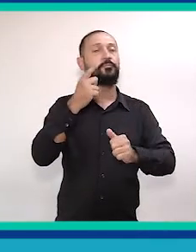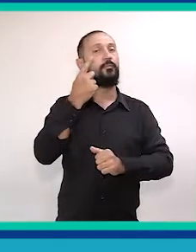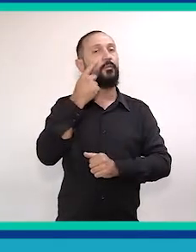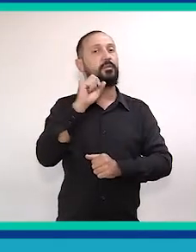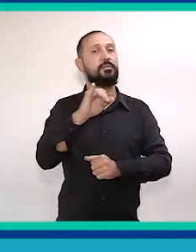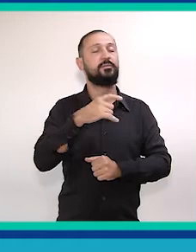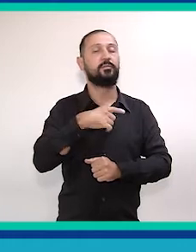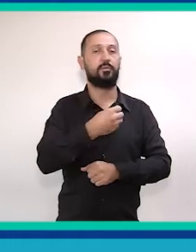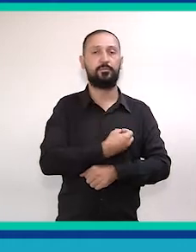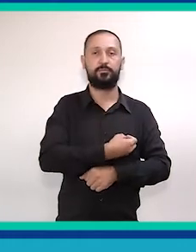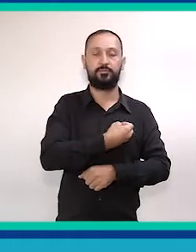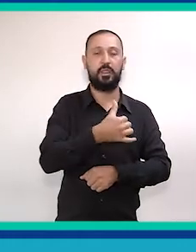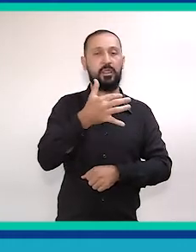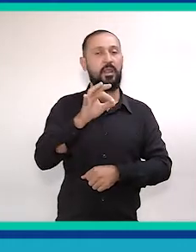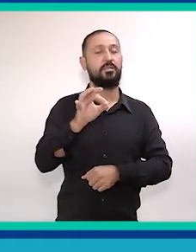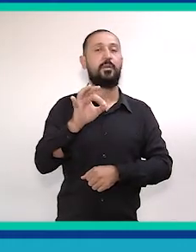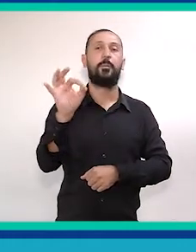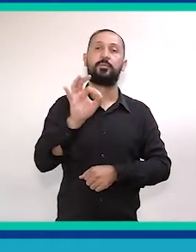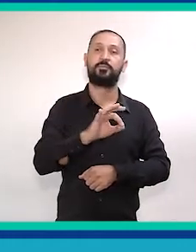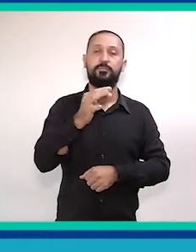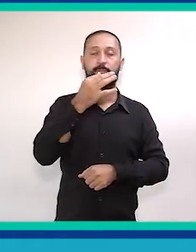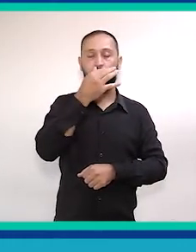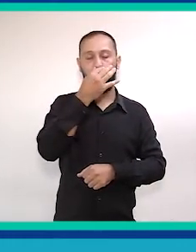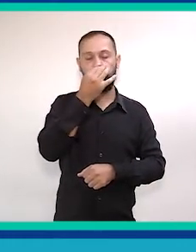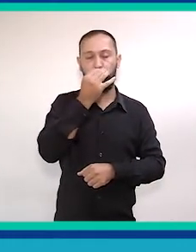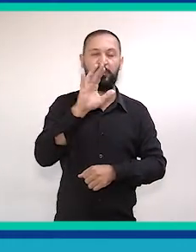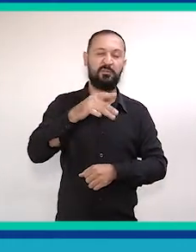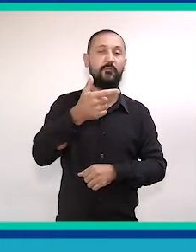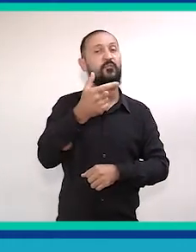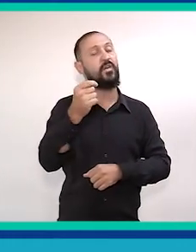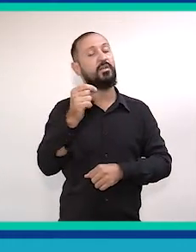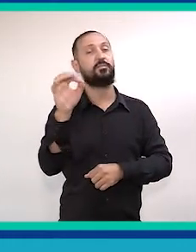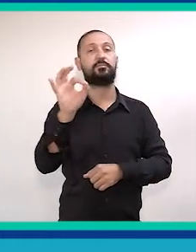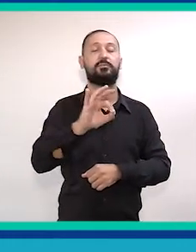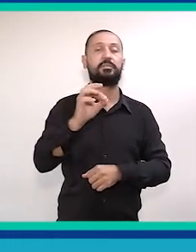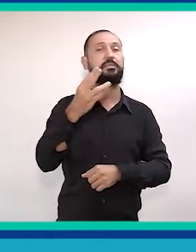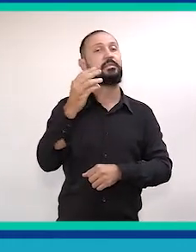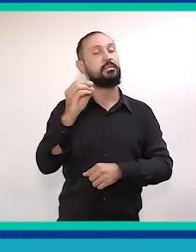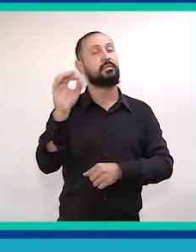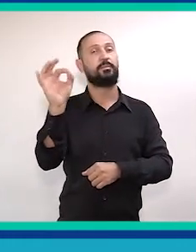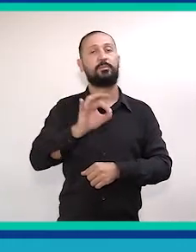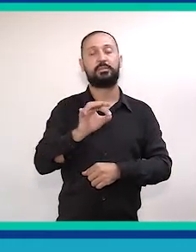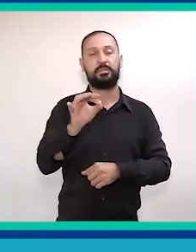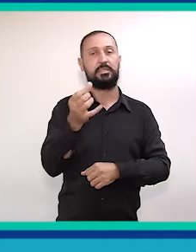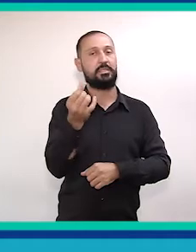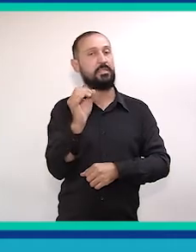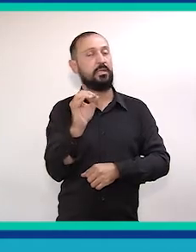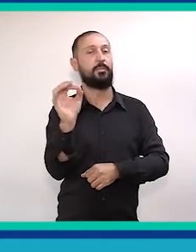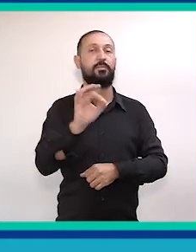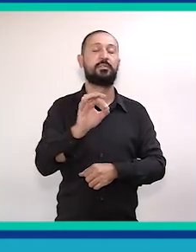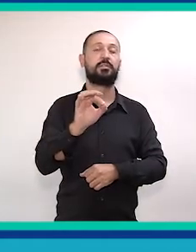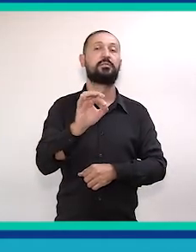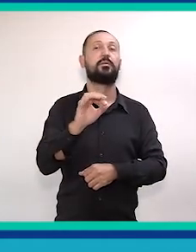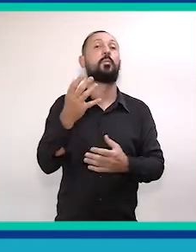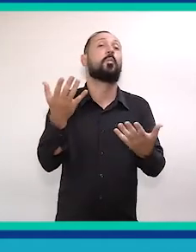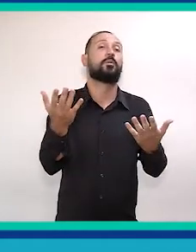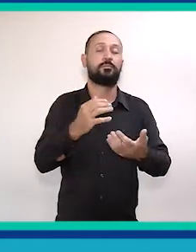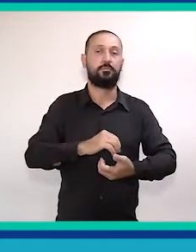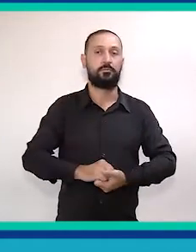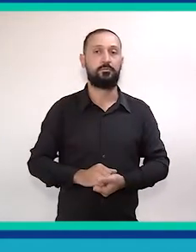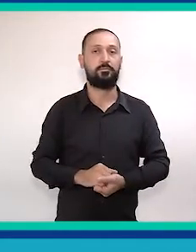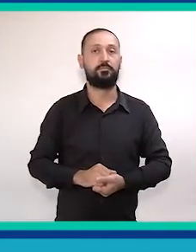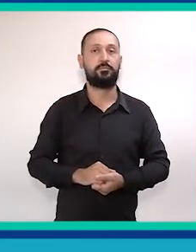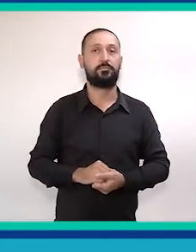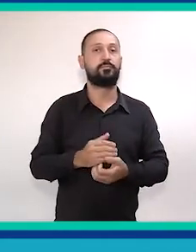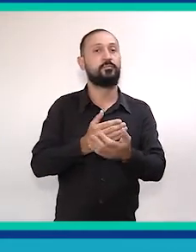conseguir mensurar se ficou vivo 10% das células, 20%, 30%, 60%, 100%